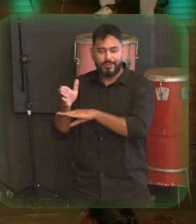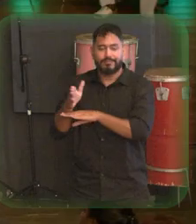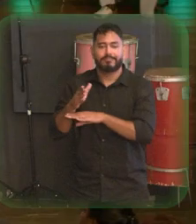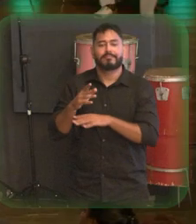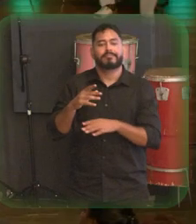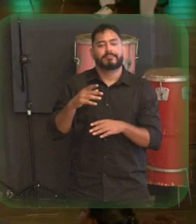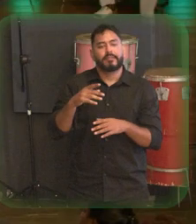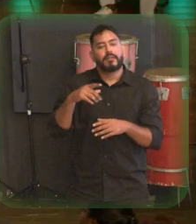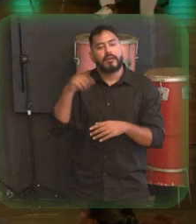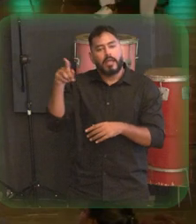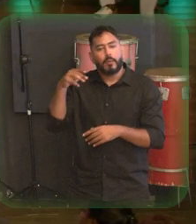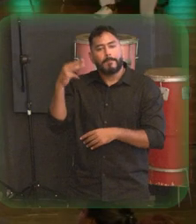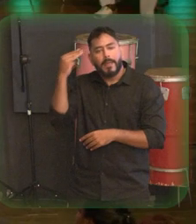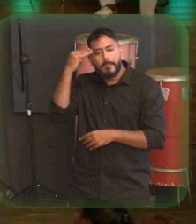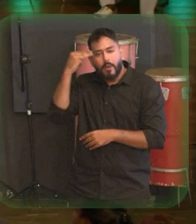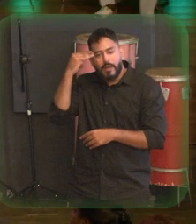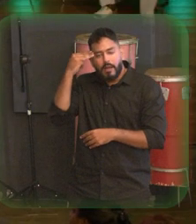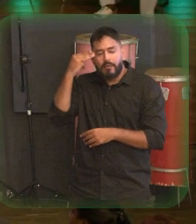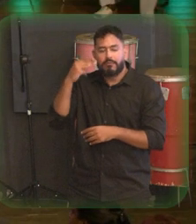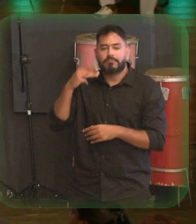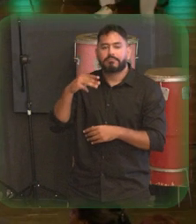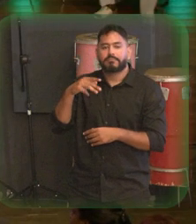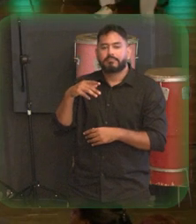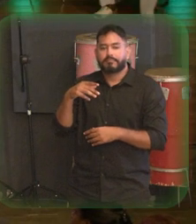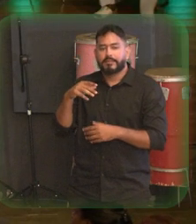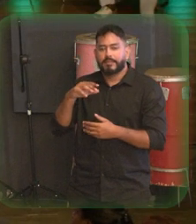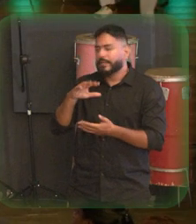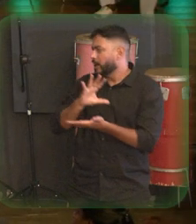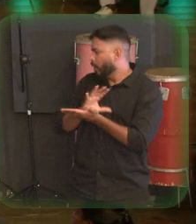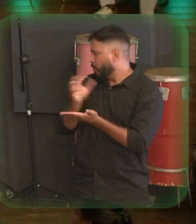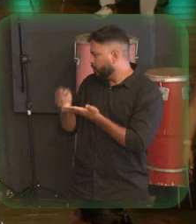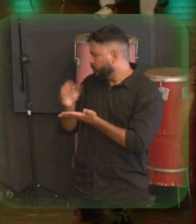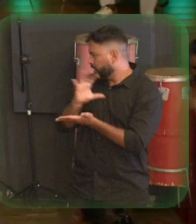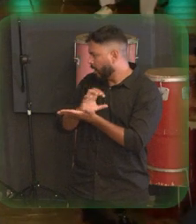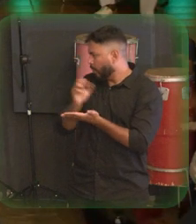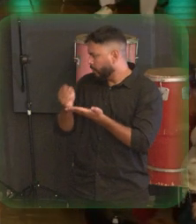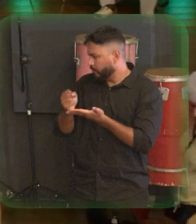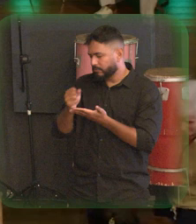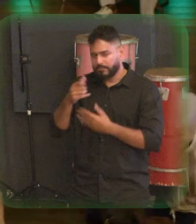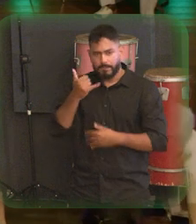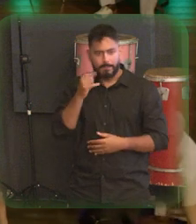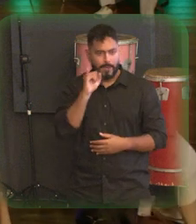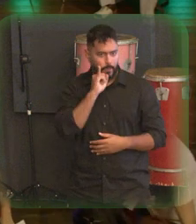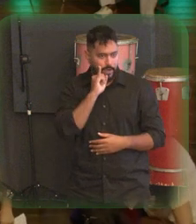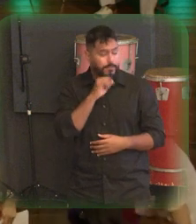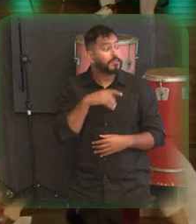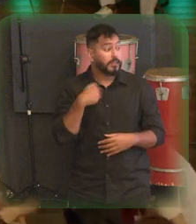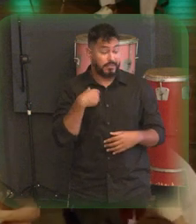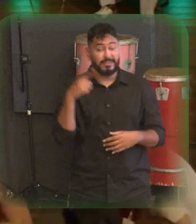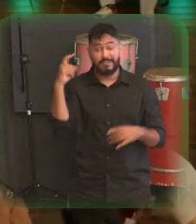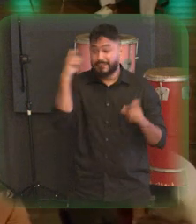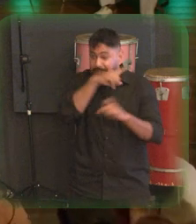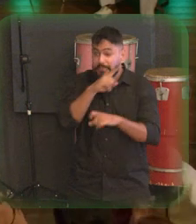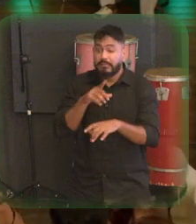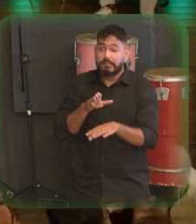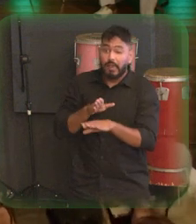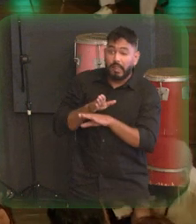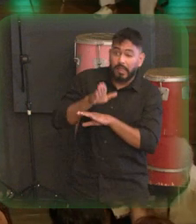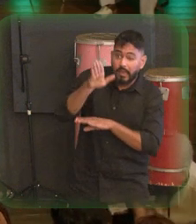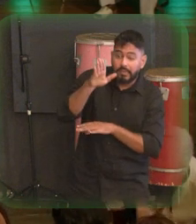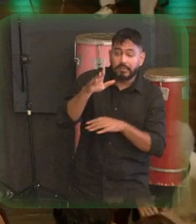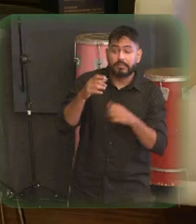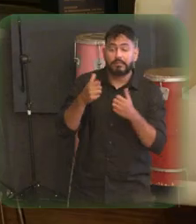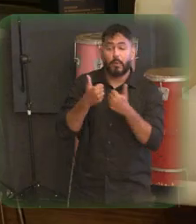Palmares, e aí, na subida, a gente teve uma grande dificuldade de subir, o ônibus teve uma grande dificuldade, e eu fiquei ali pensando,